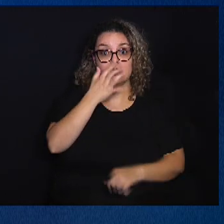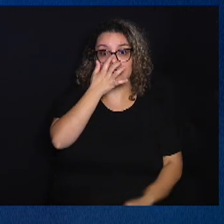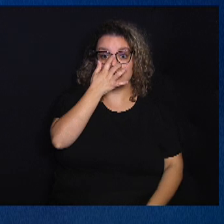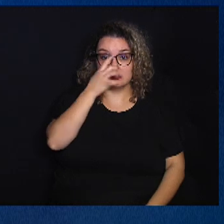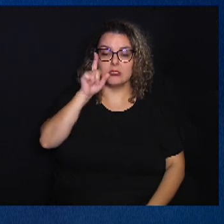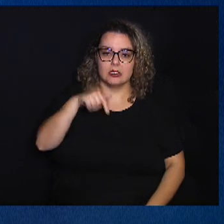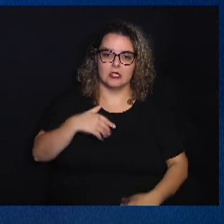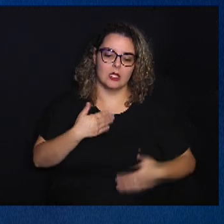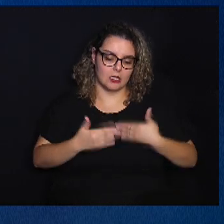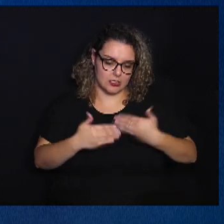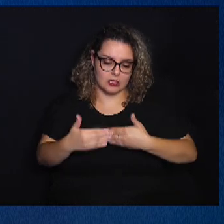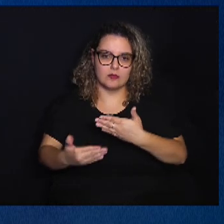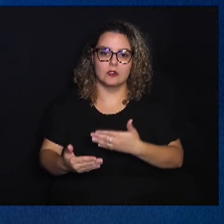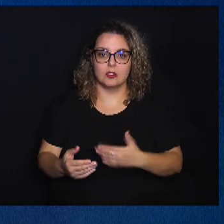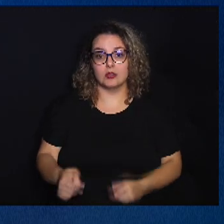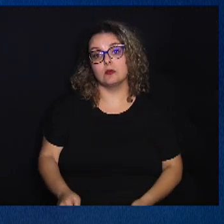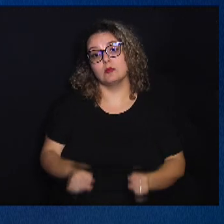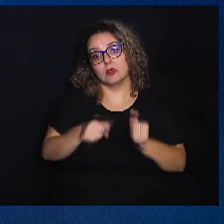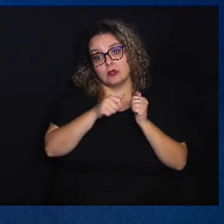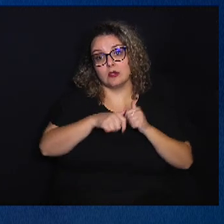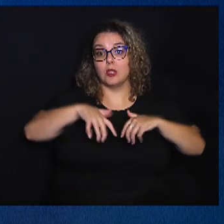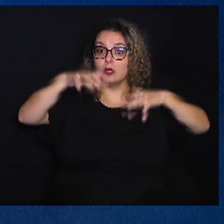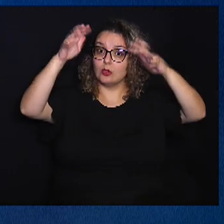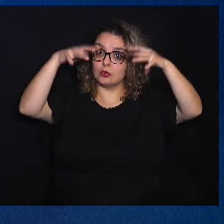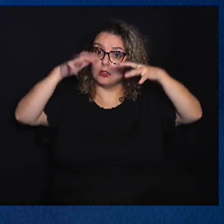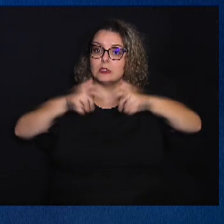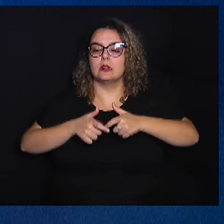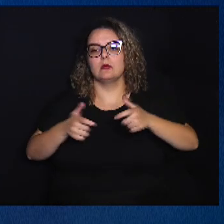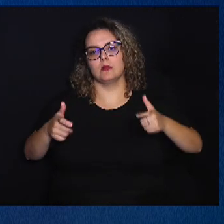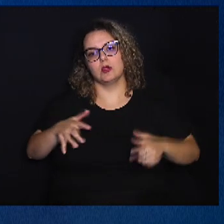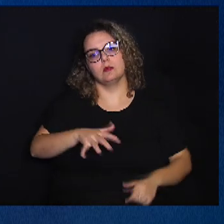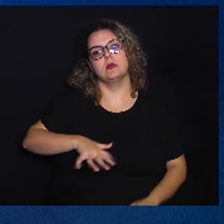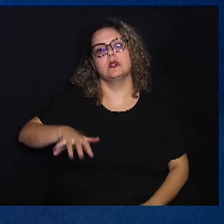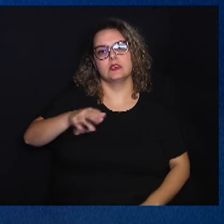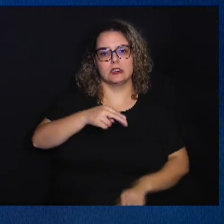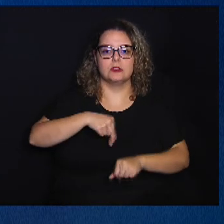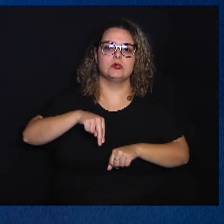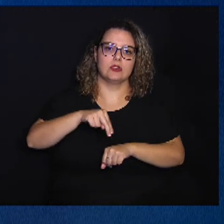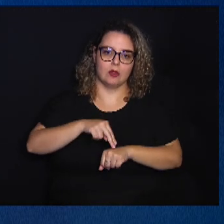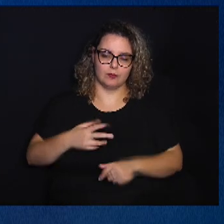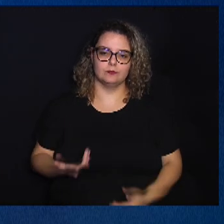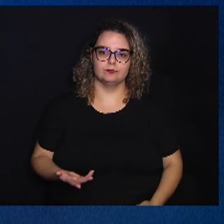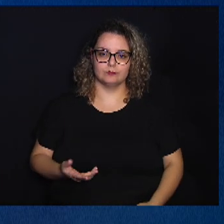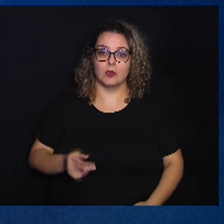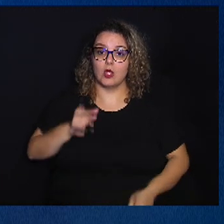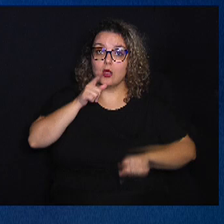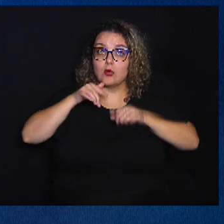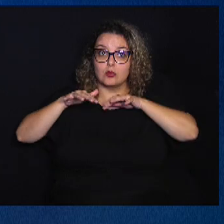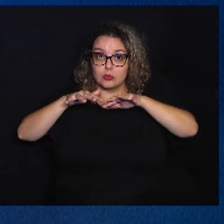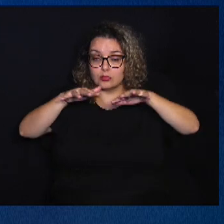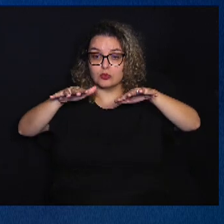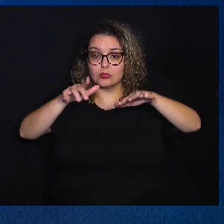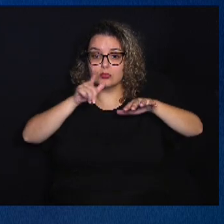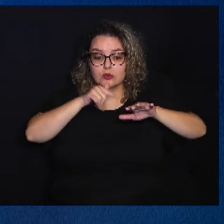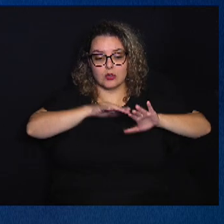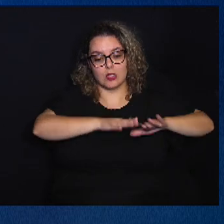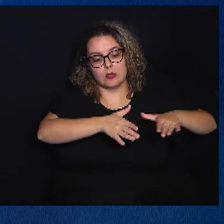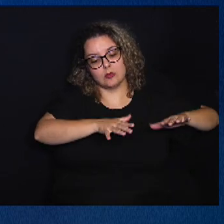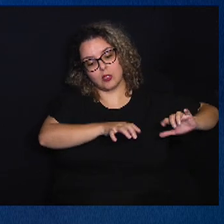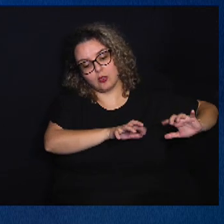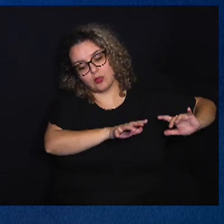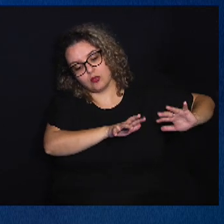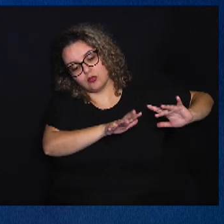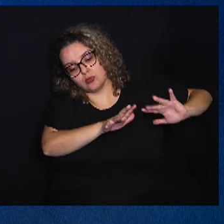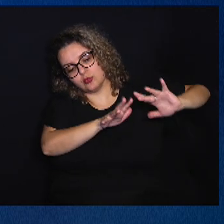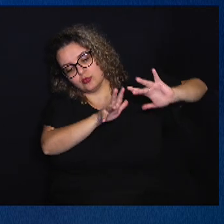esse processo que favorece a chuva em boa parte do território nacional. A umidade chega do oceano pela foz do Amazonas